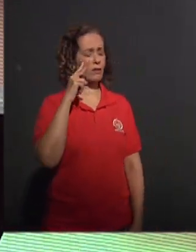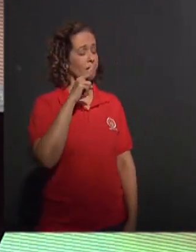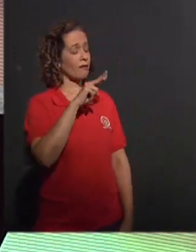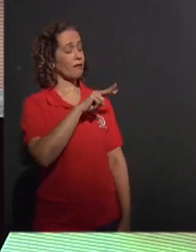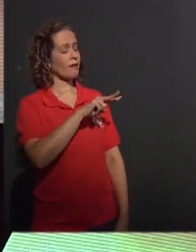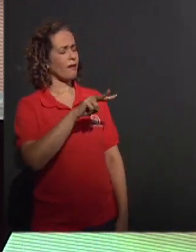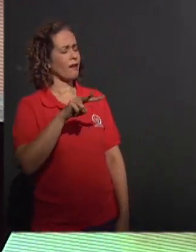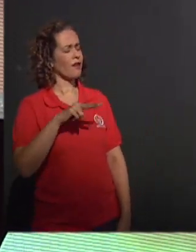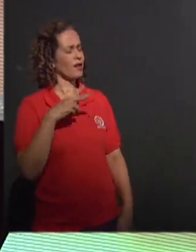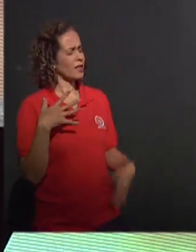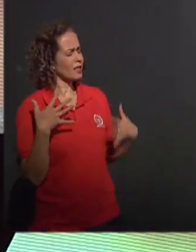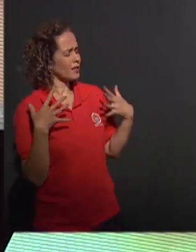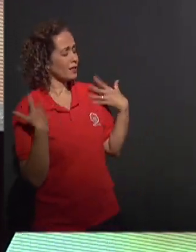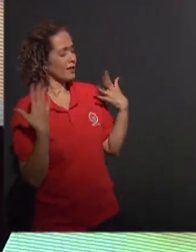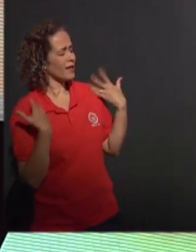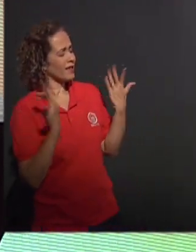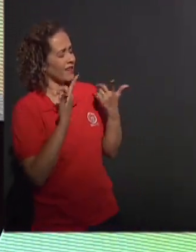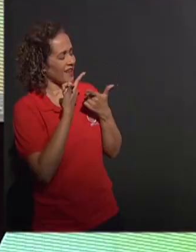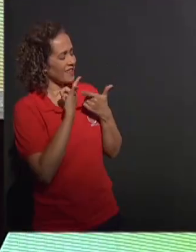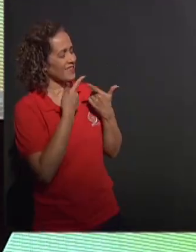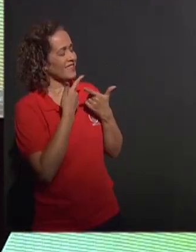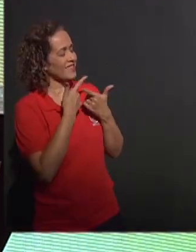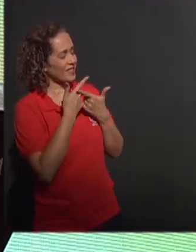Queremos ver-te sorrindo, Senhor.